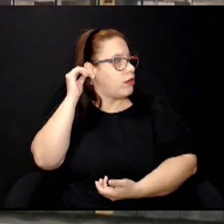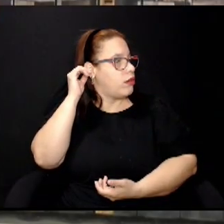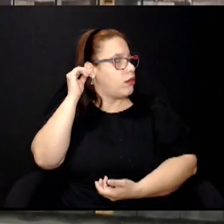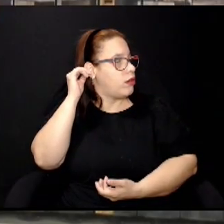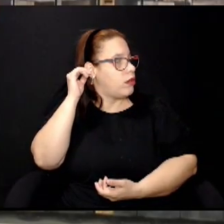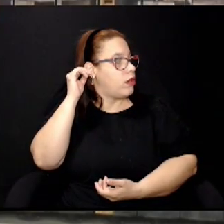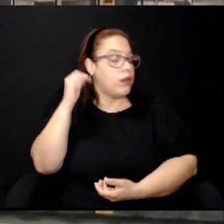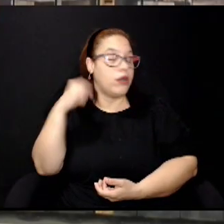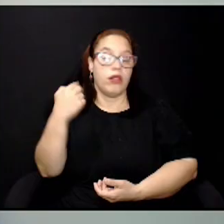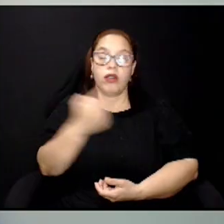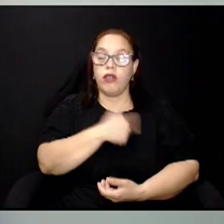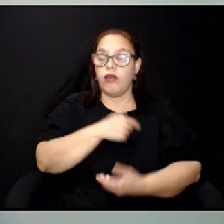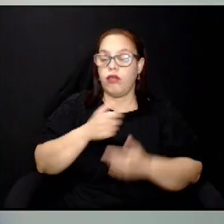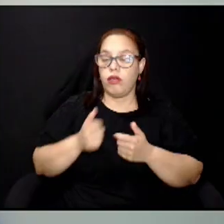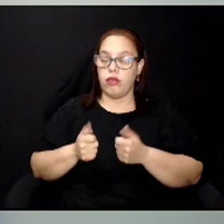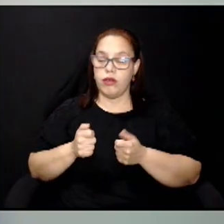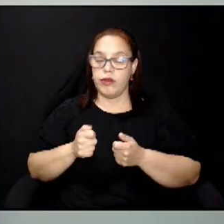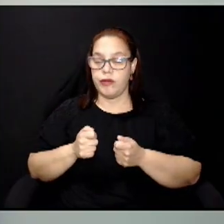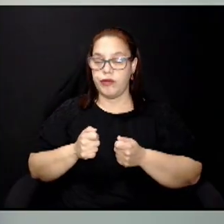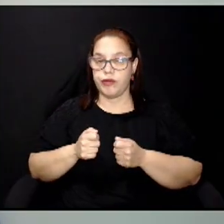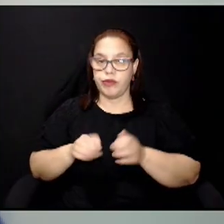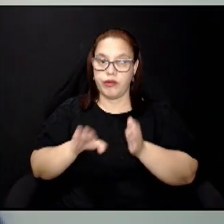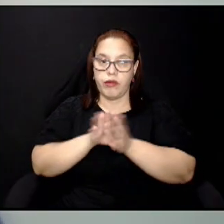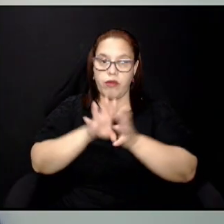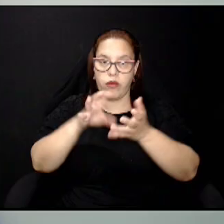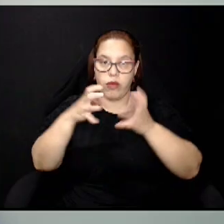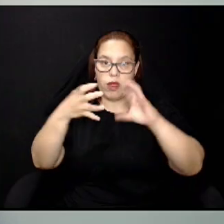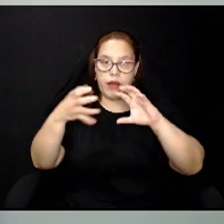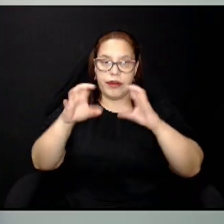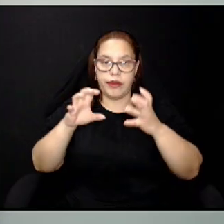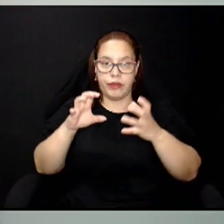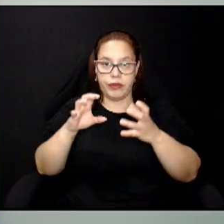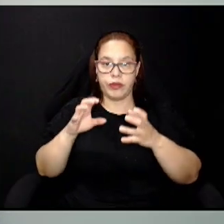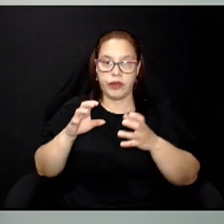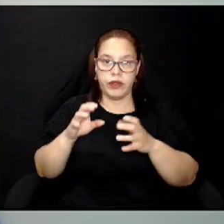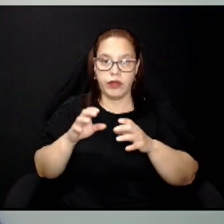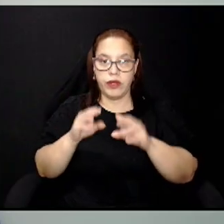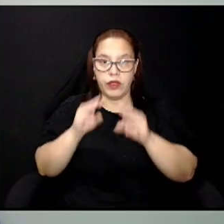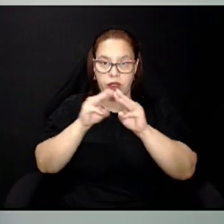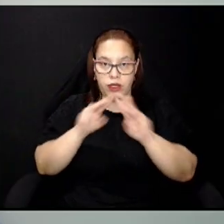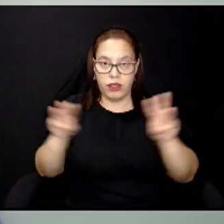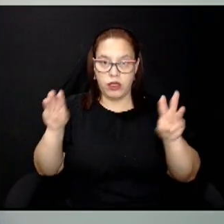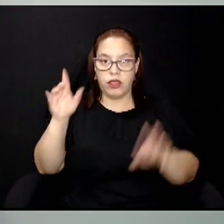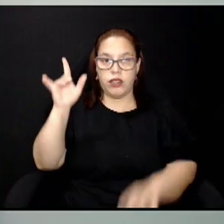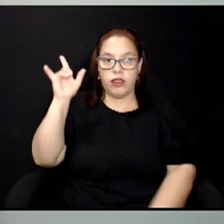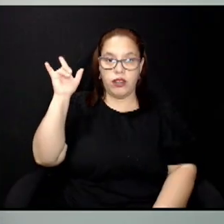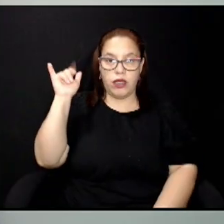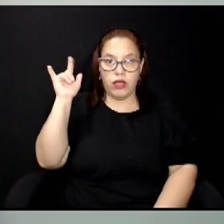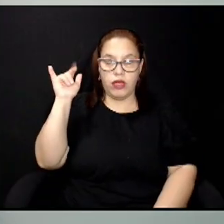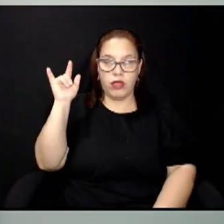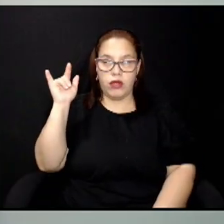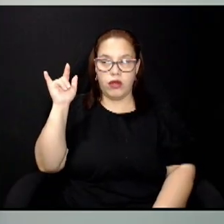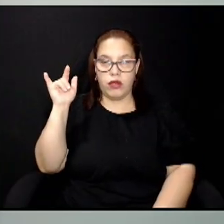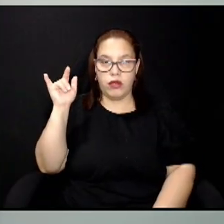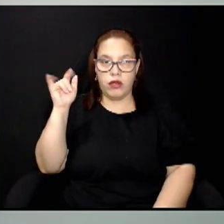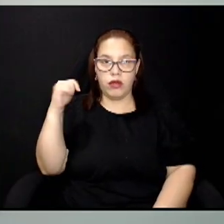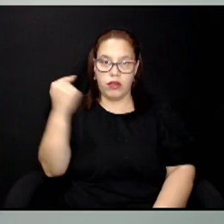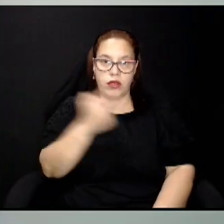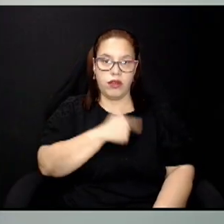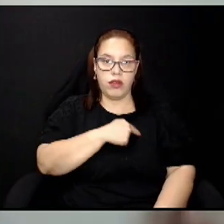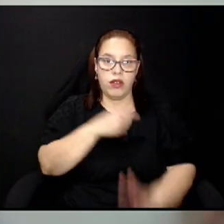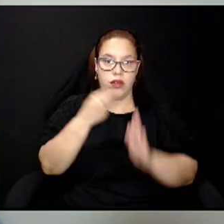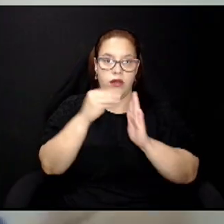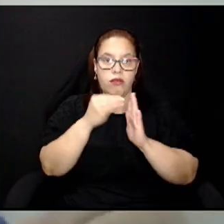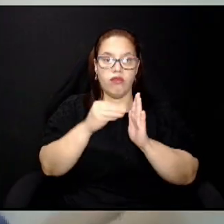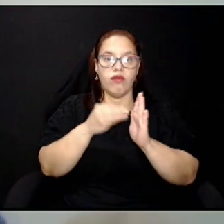nossos jogos, o Entrando no Clima é a nossa página, né, do Instagram, que funciona como o nosso repositório de